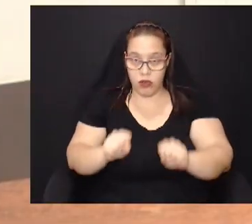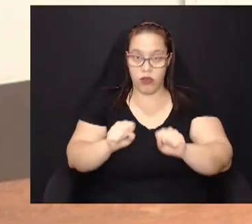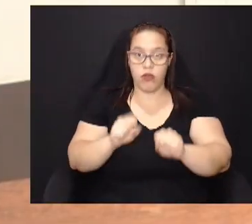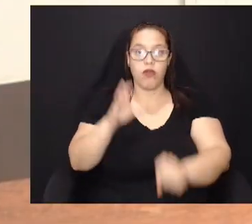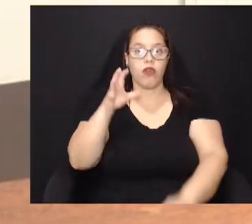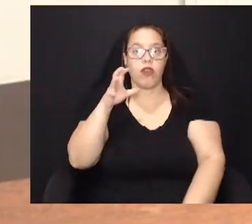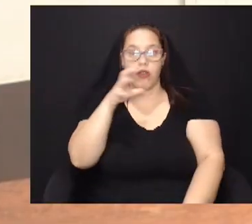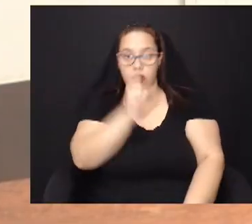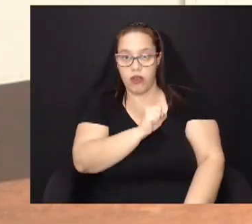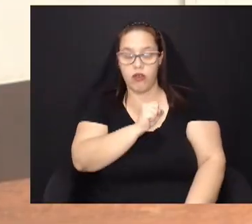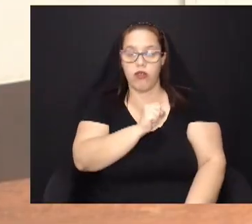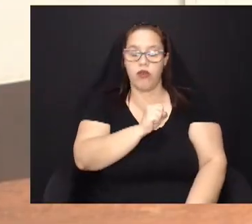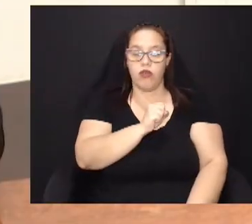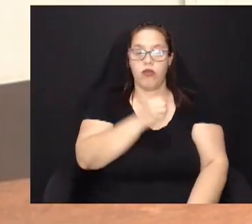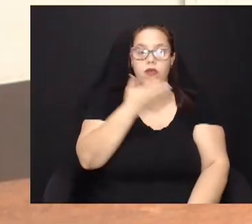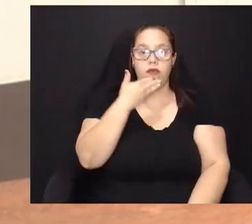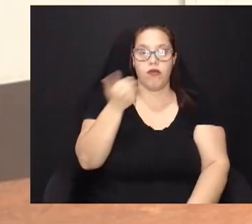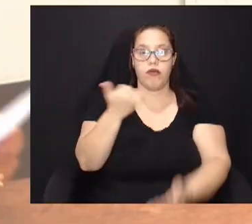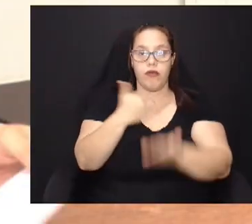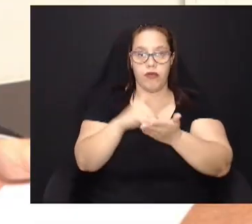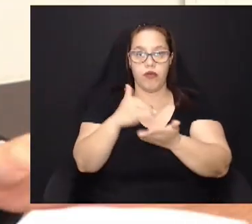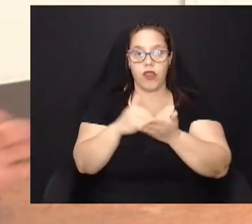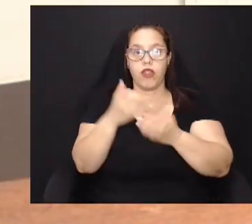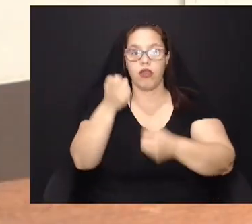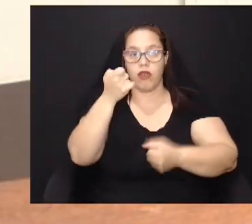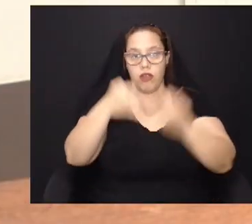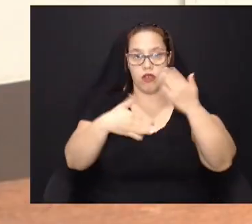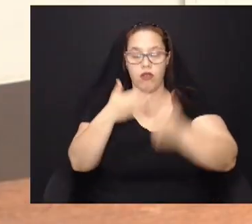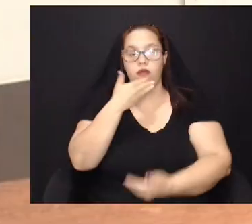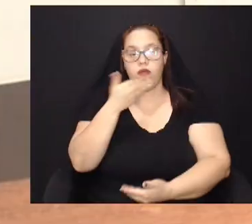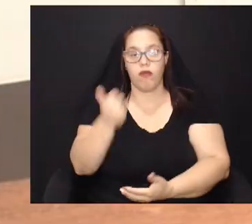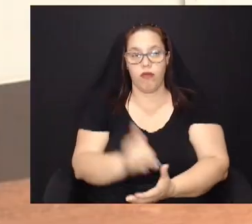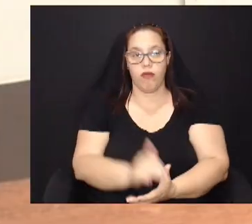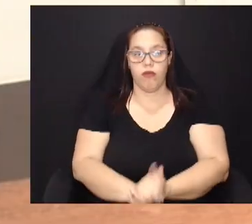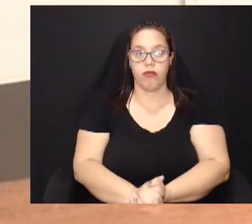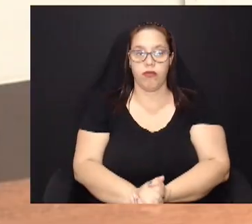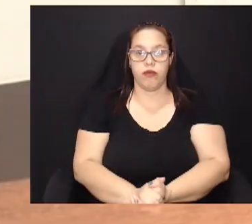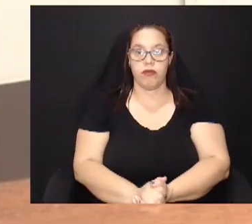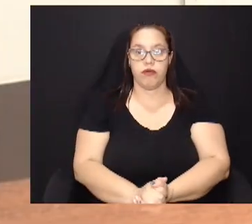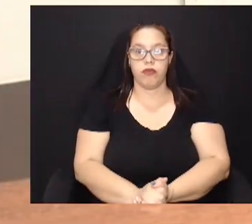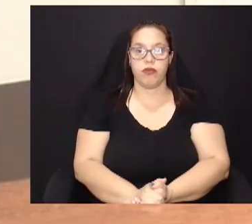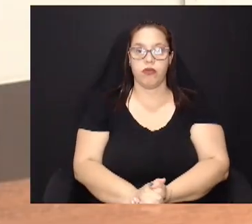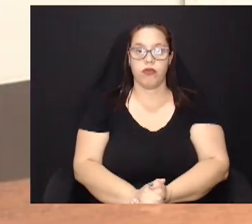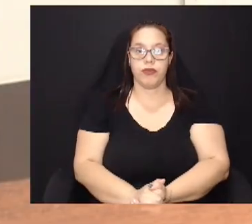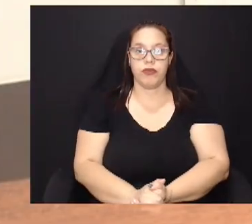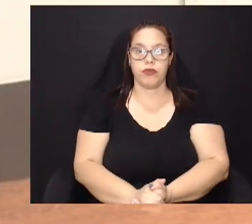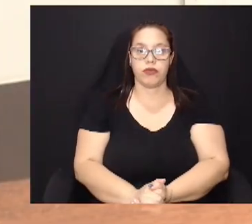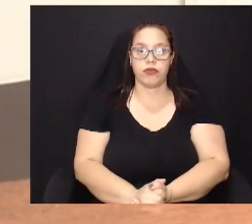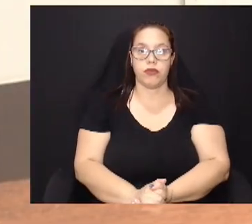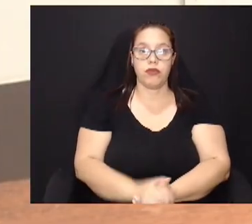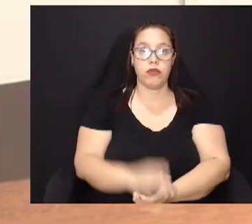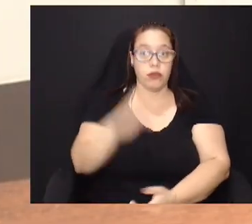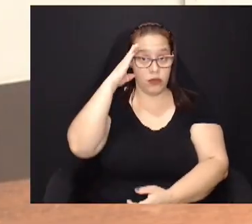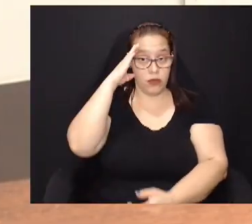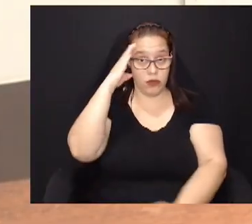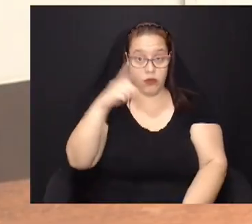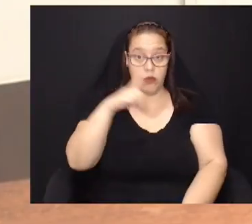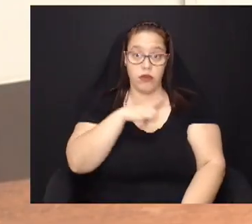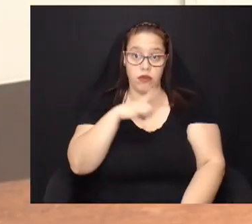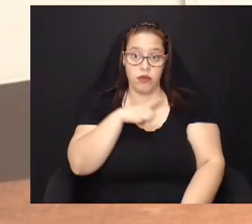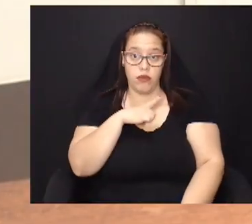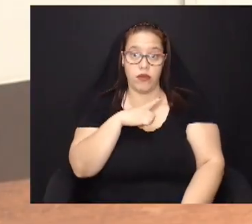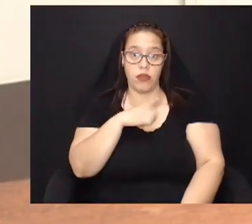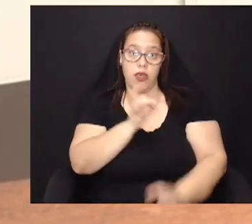rápido, mais ágil. A secretária vai explicar melhor sobre isso. E a principal que a gente tinha ficado com medo,